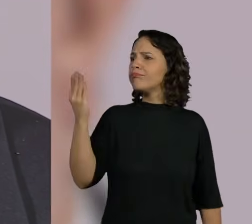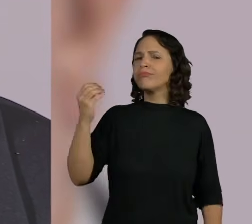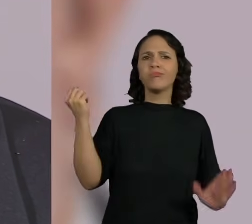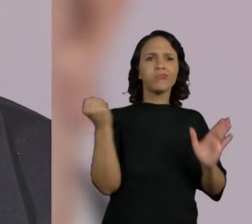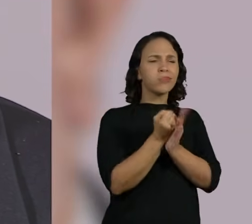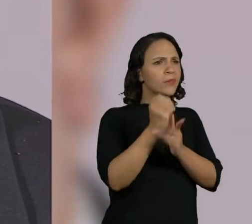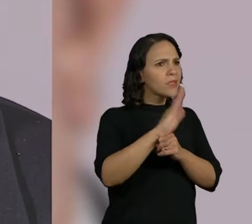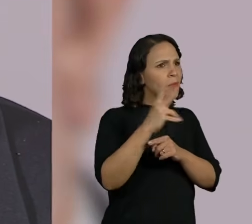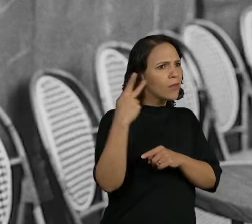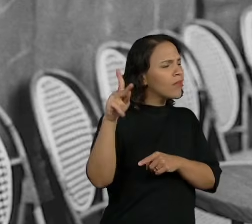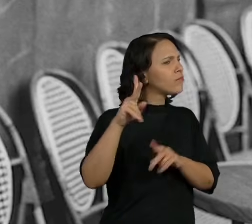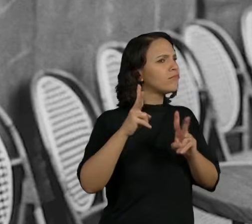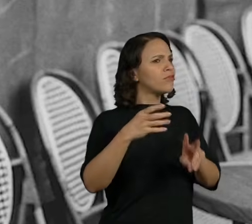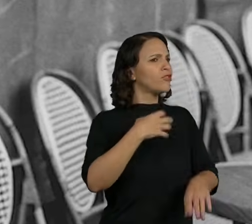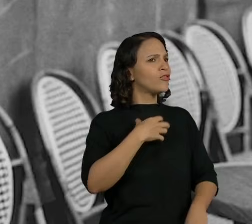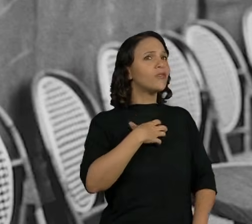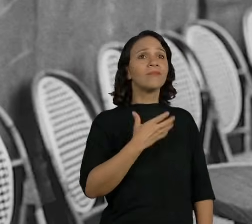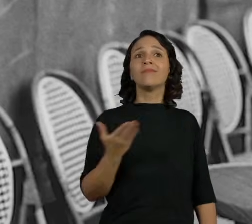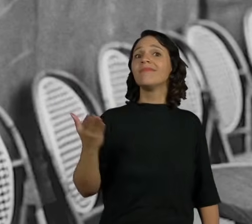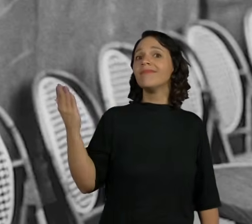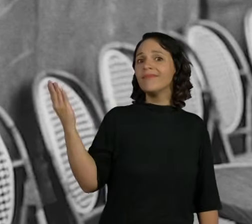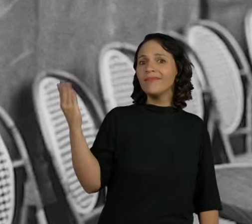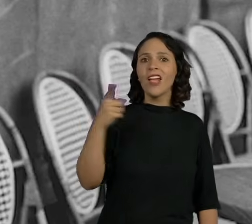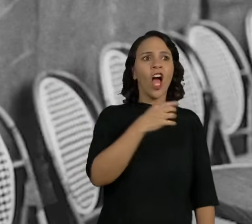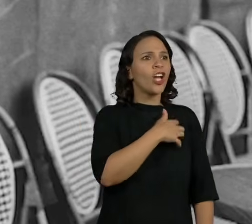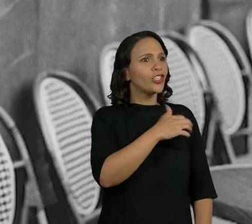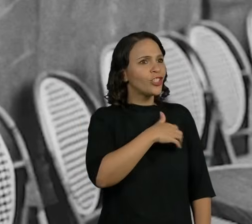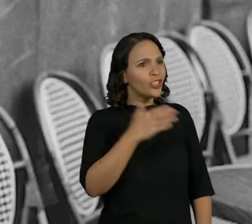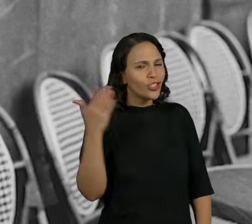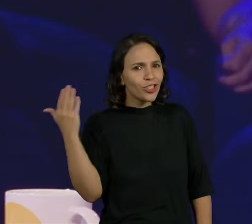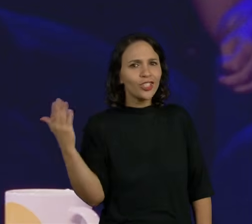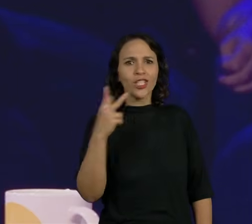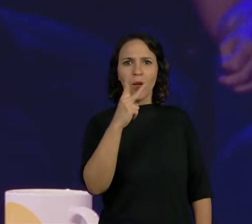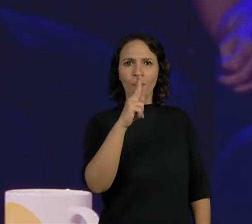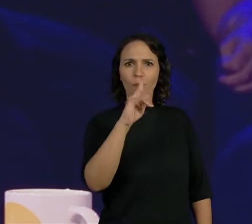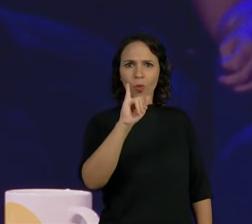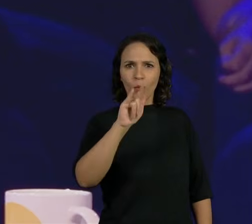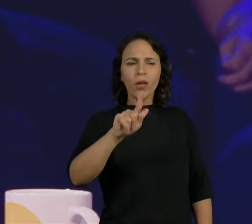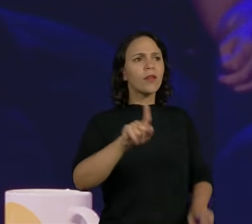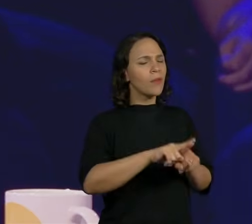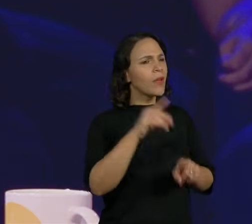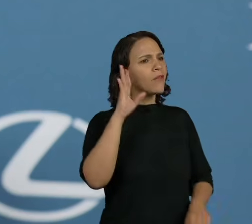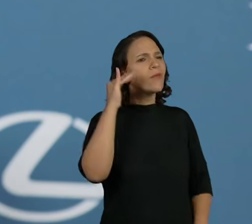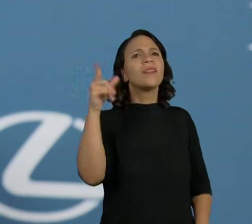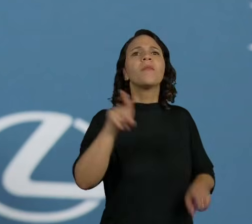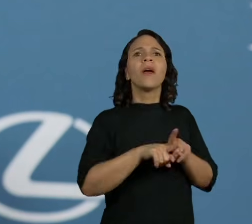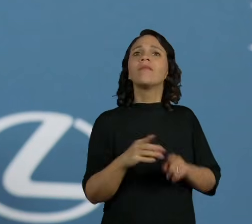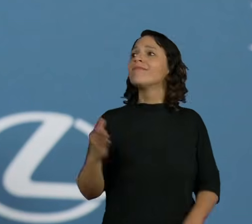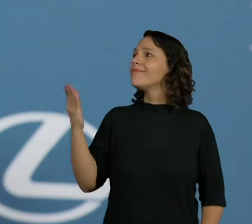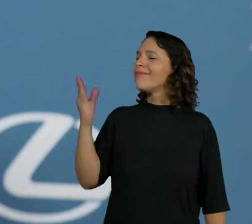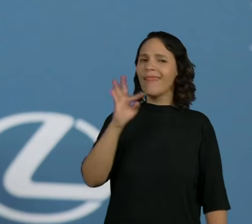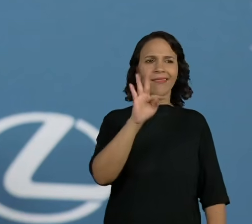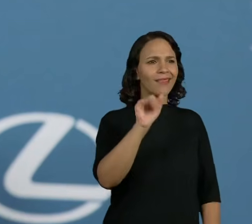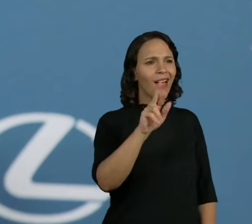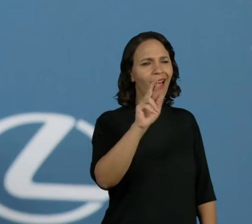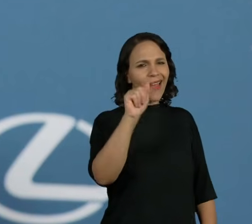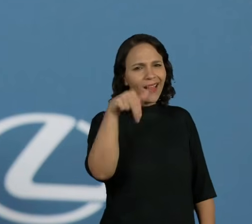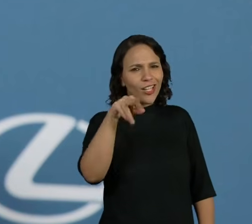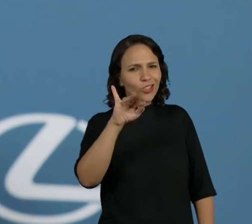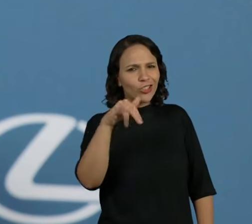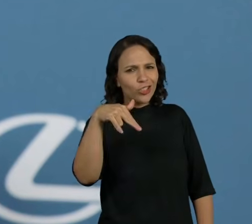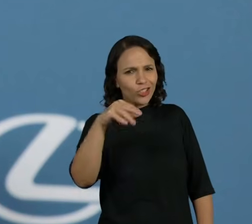cinema dele é brega, né? Manuel Puig na Argentina é brega, né? Também, aquele outro americano lá, o Tarantino, né? Também tem umas